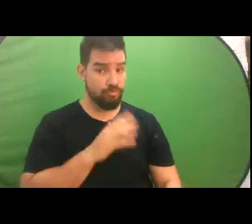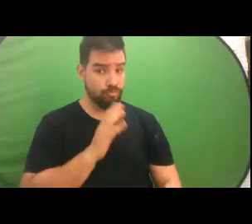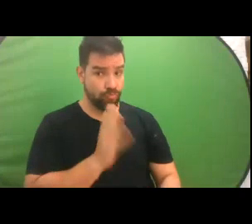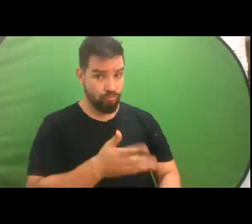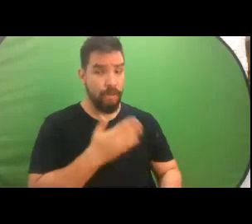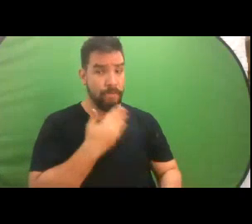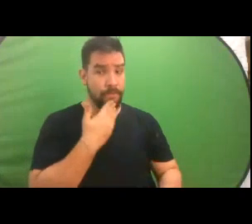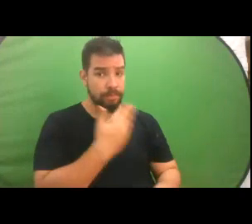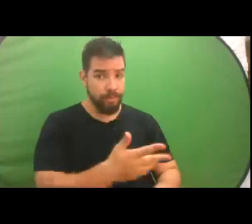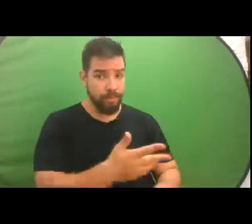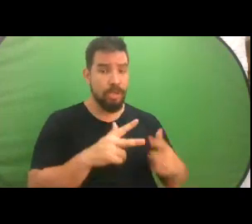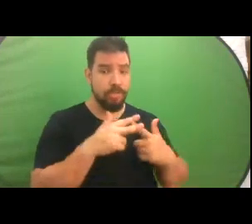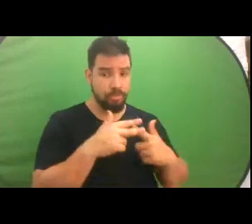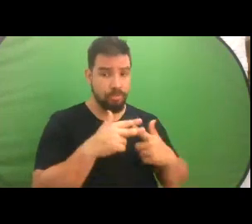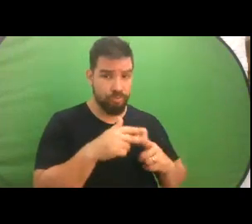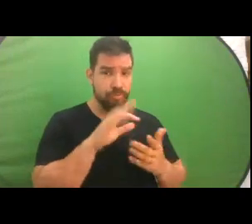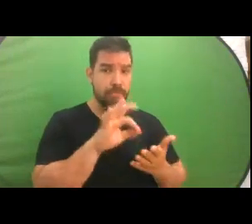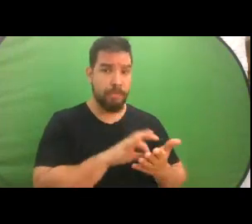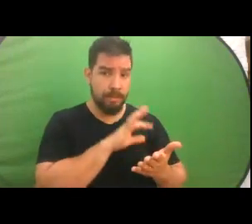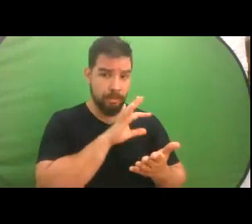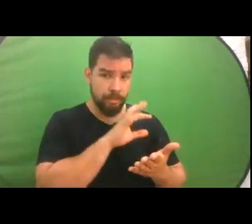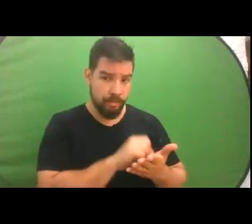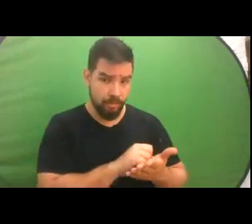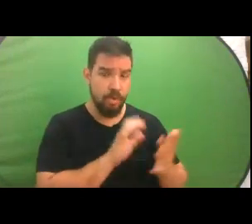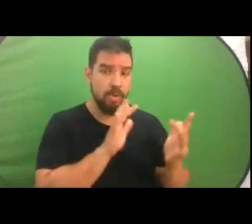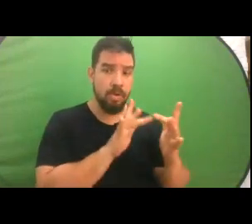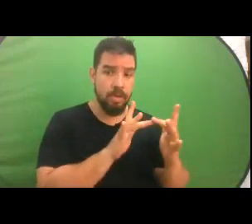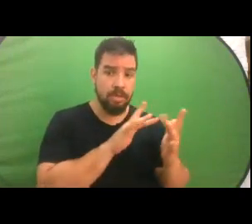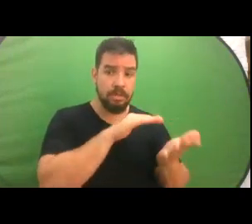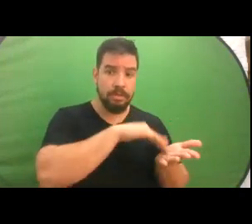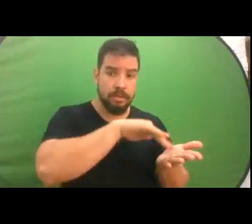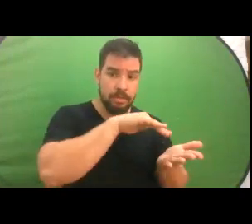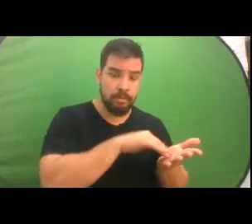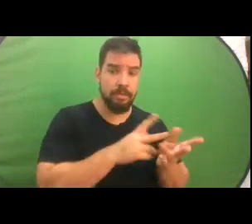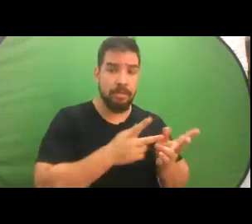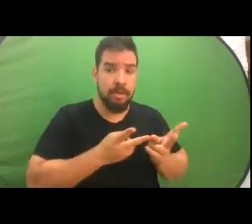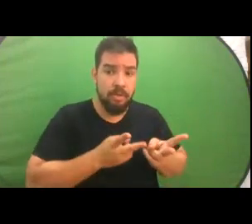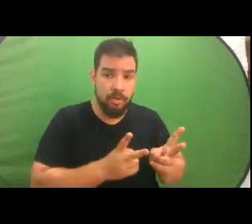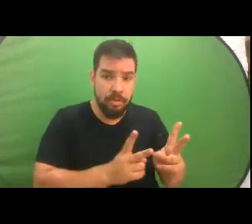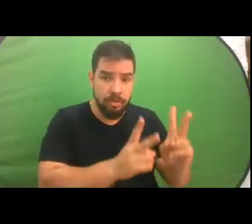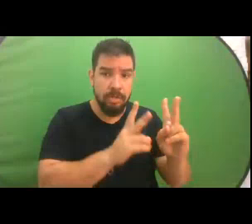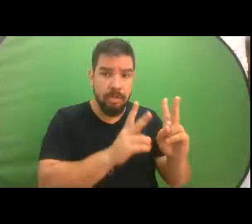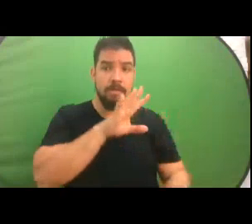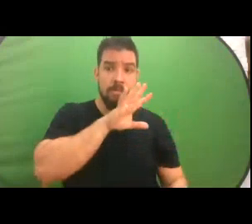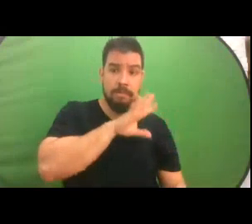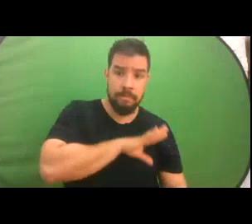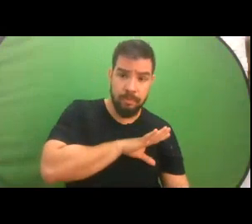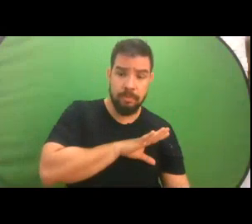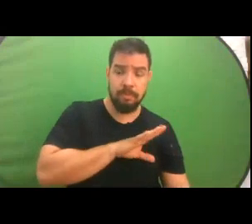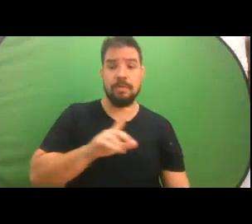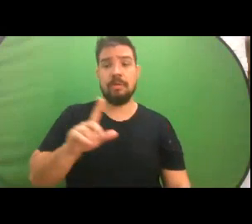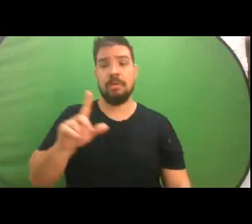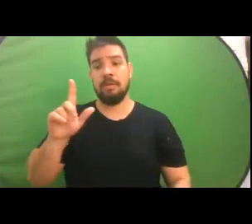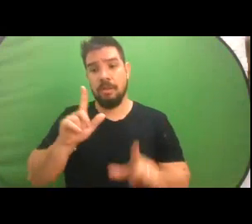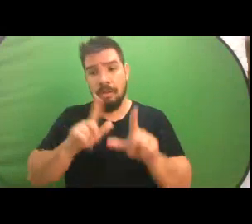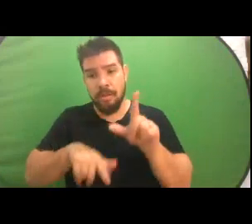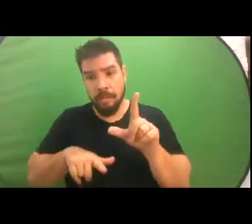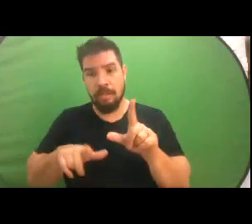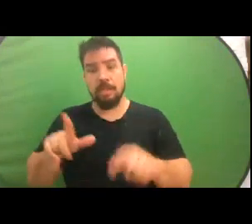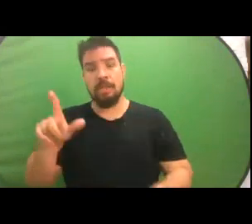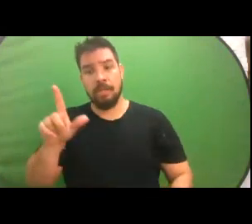matrícula, entrei em comunicação com a Secretaria Virtual para dar continuidade em língua portuguesa e letras e literaturas.